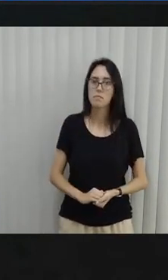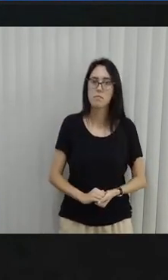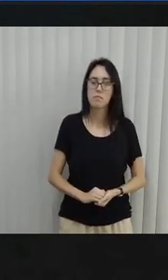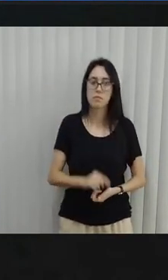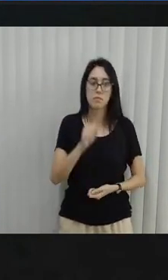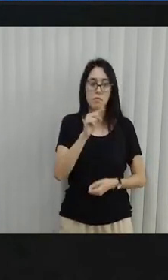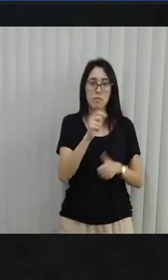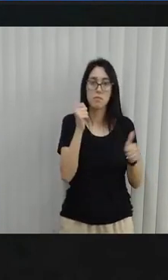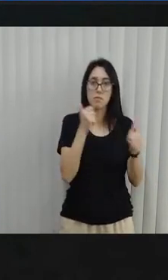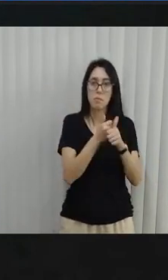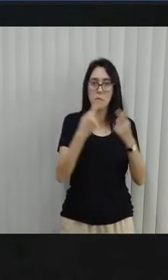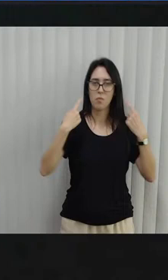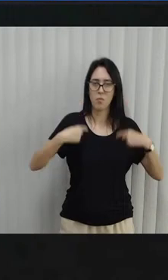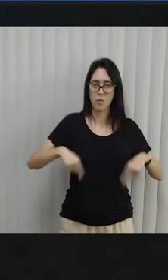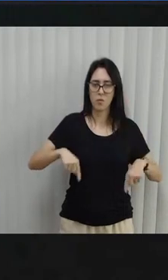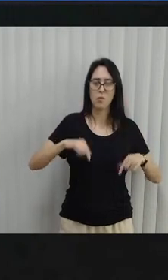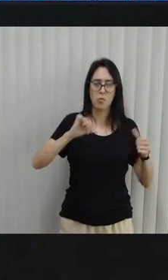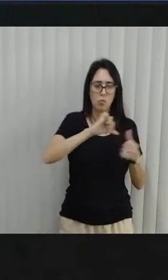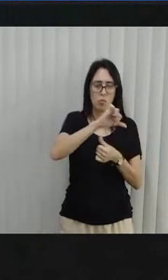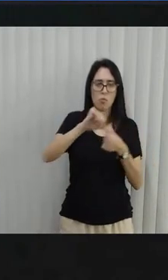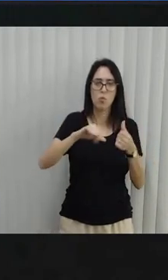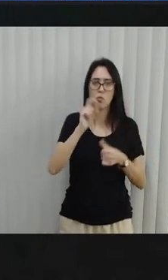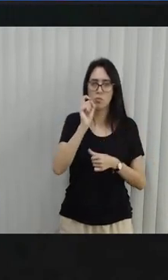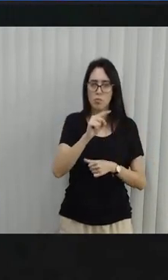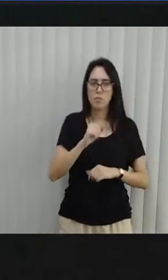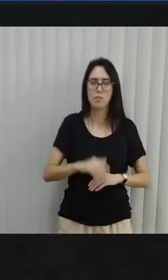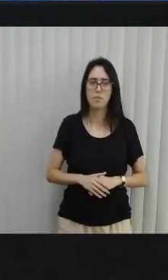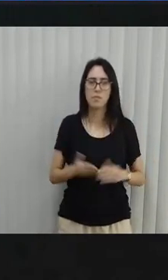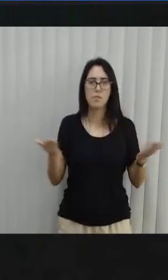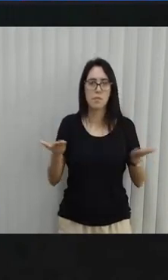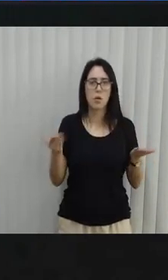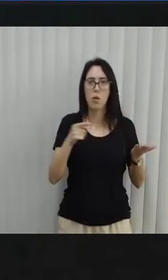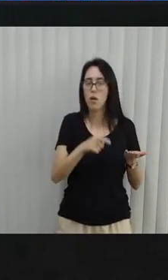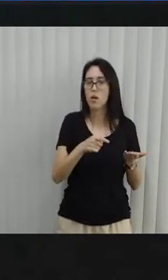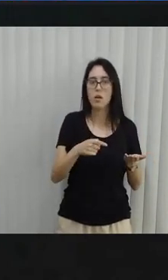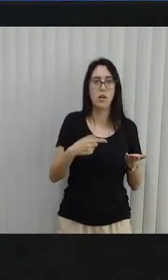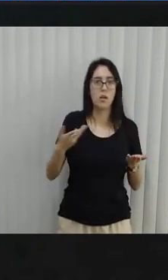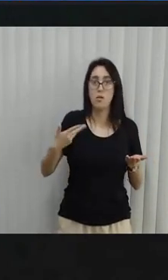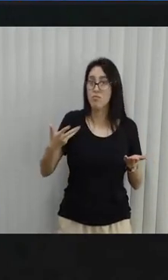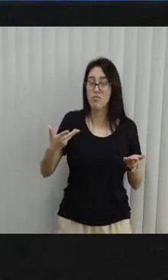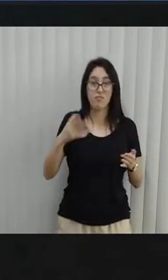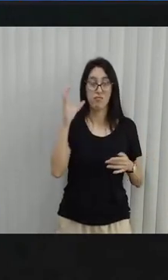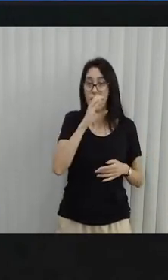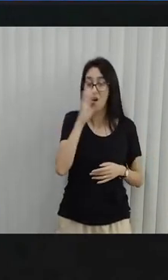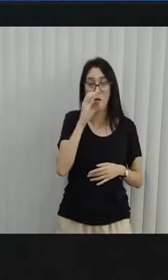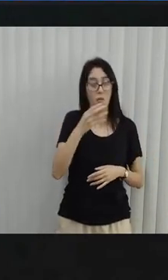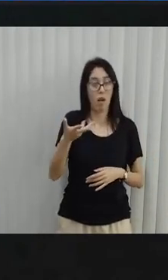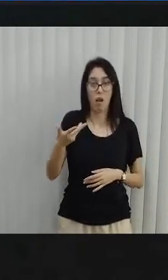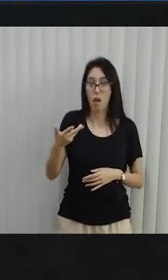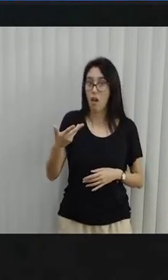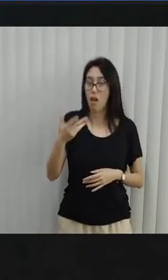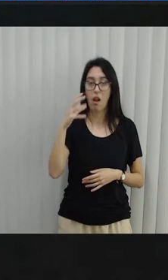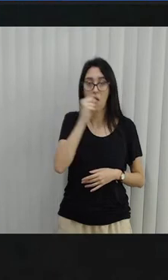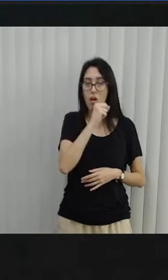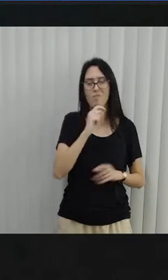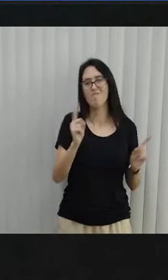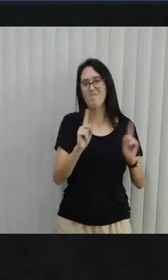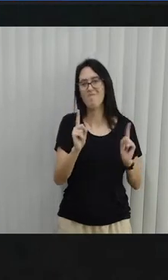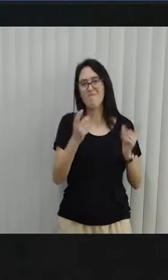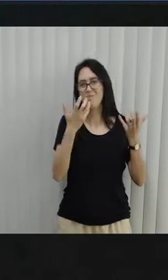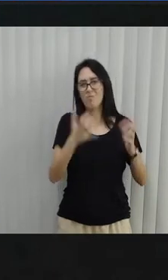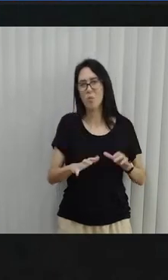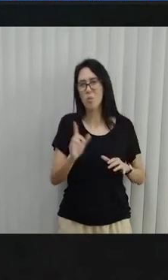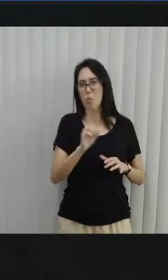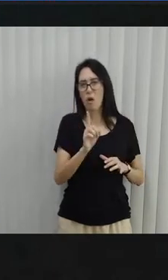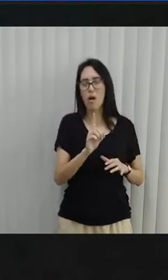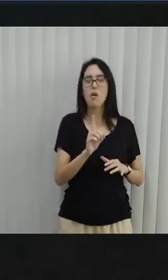próxima fantasia, deixa eu parar, e liguei. E agora ele ficou frenético, ele tá trocando a fantasia o mais rápido que ele consegue, não é o que eu quero. Vou colocar um